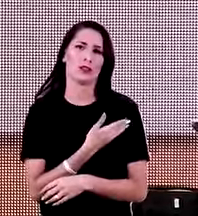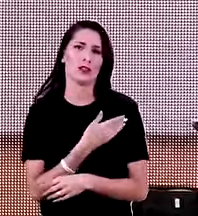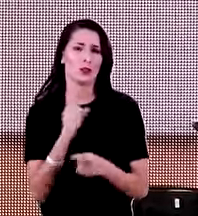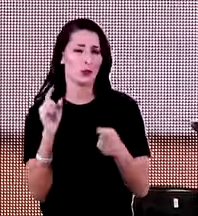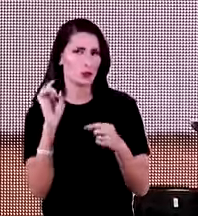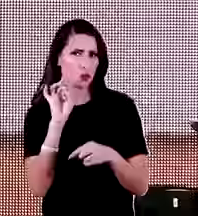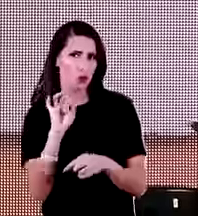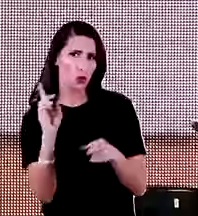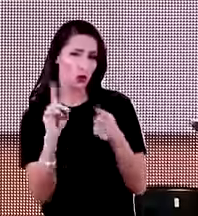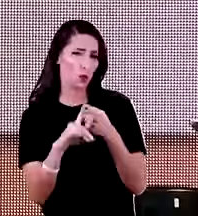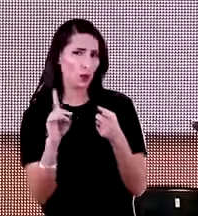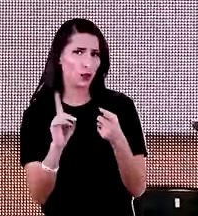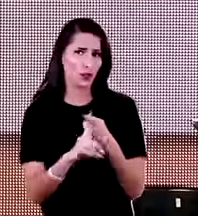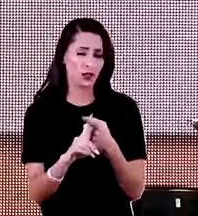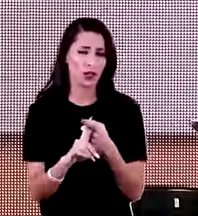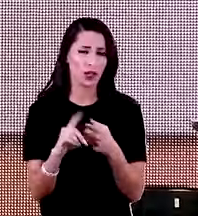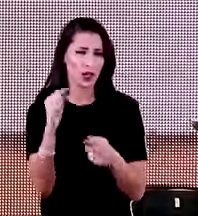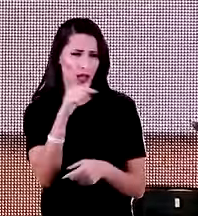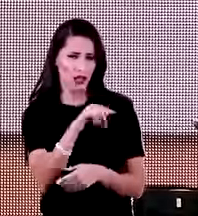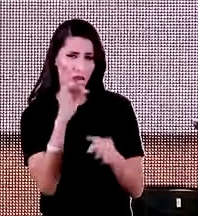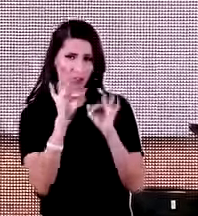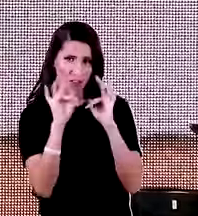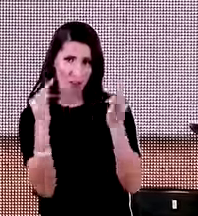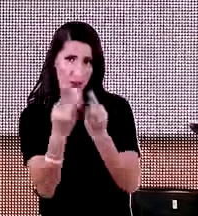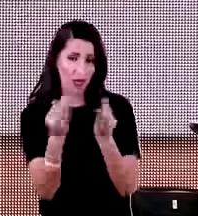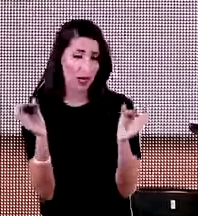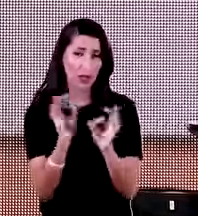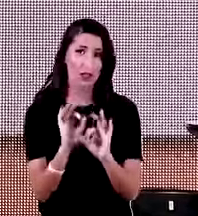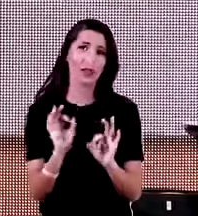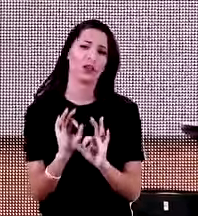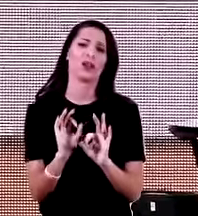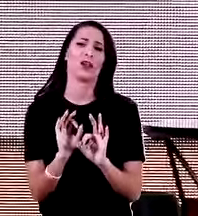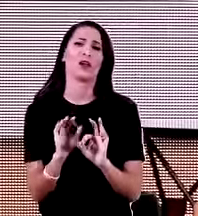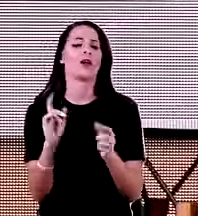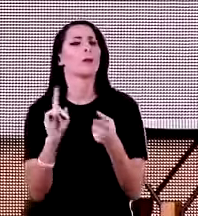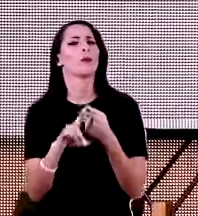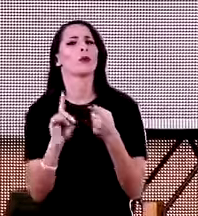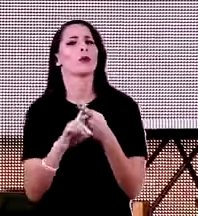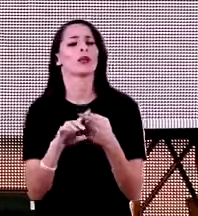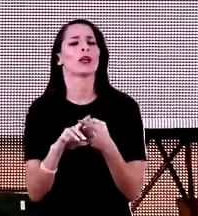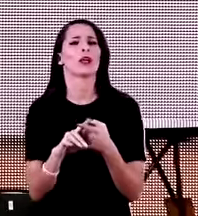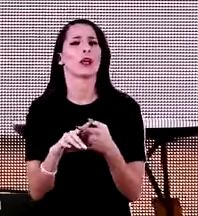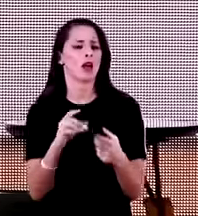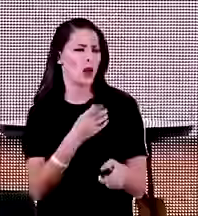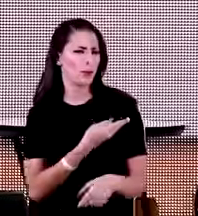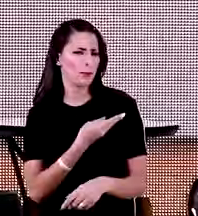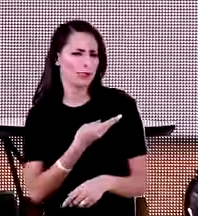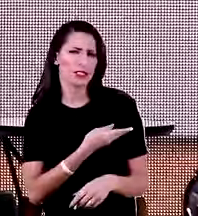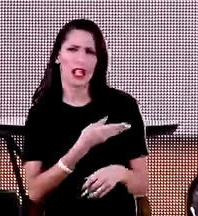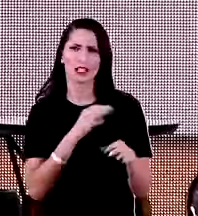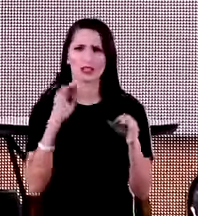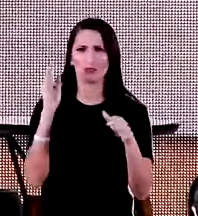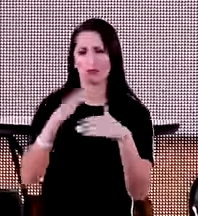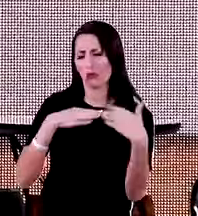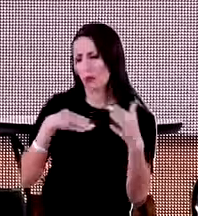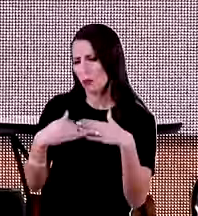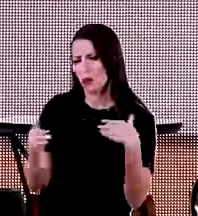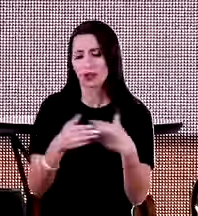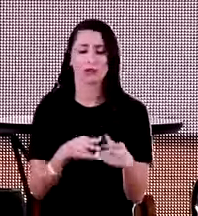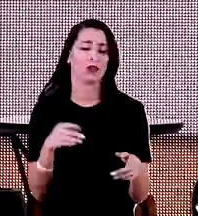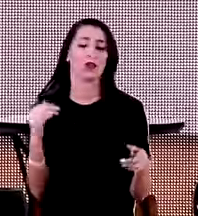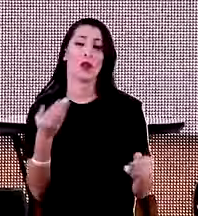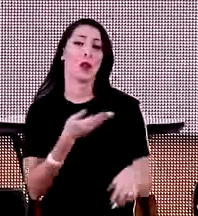que tinha entre Ruth e Noemi. Nasceu ali uma amizade. Não era uma amizade qualquer. Era uma amizade de